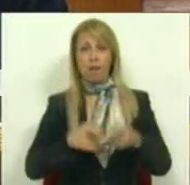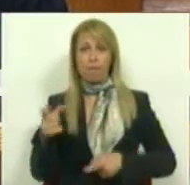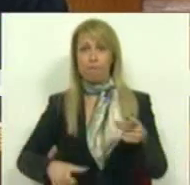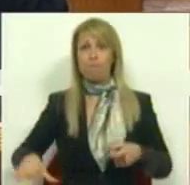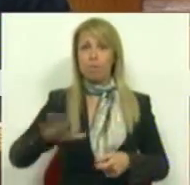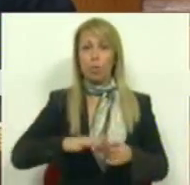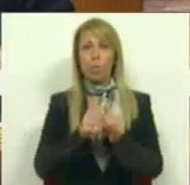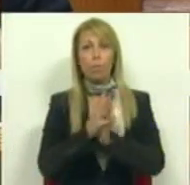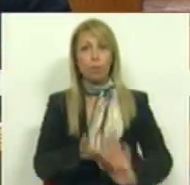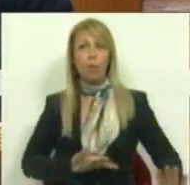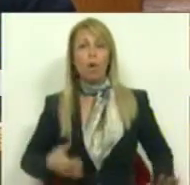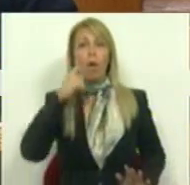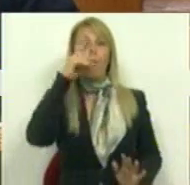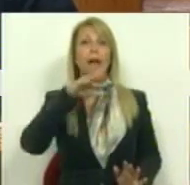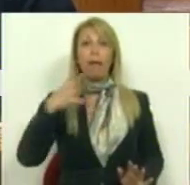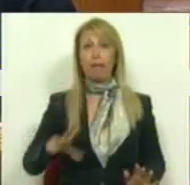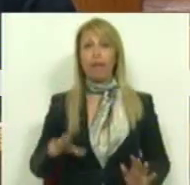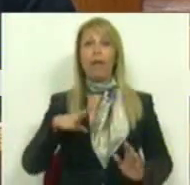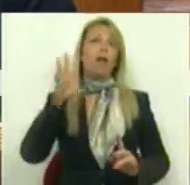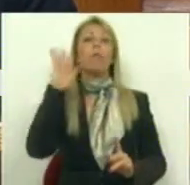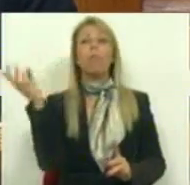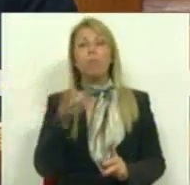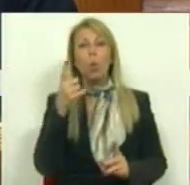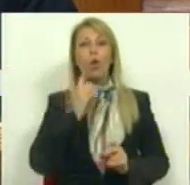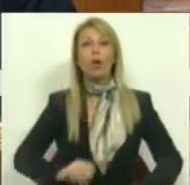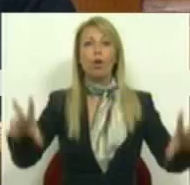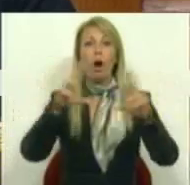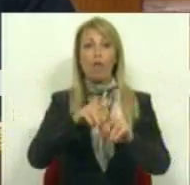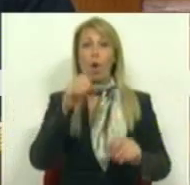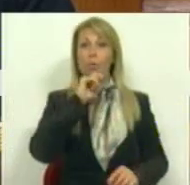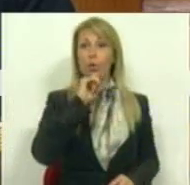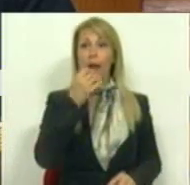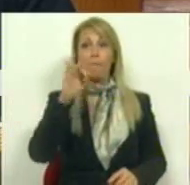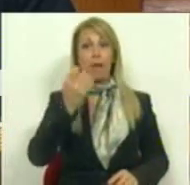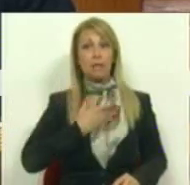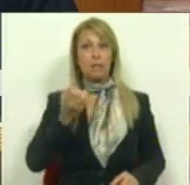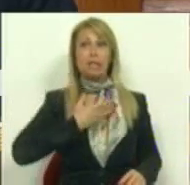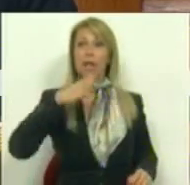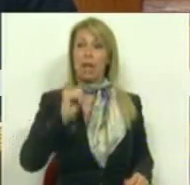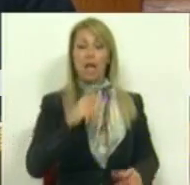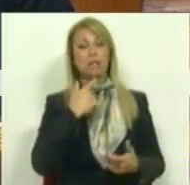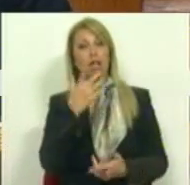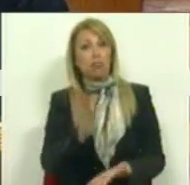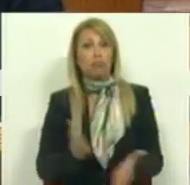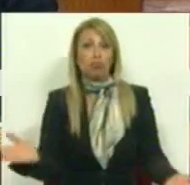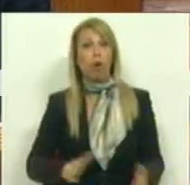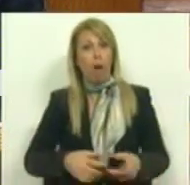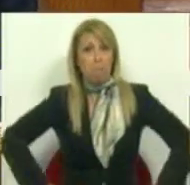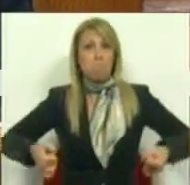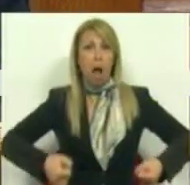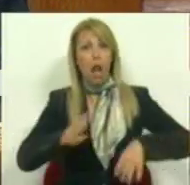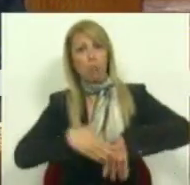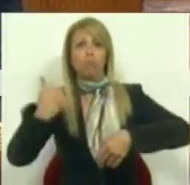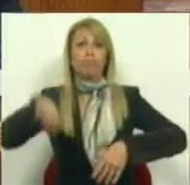todos os desempregados ou para quem quer que procure uma nova oportunidade, PSD e CDS apenas têm a dizer: peguem na trouxa e vão à procura